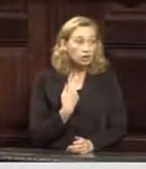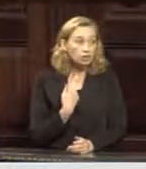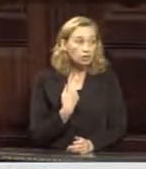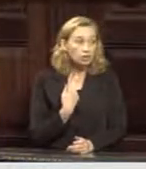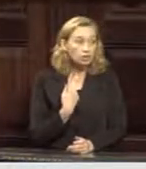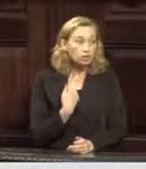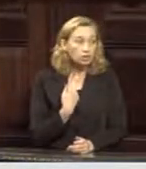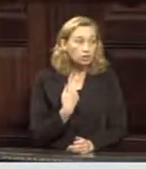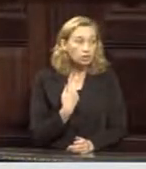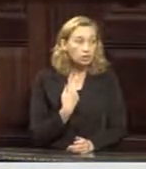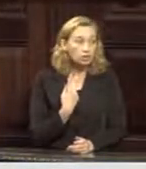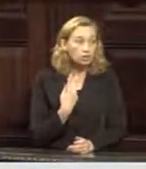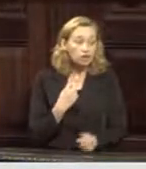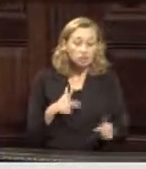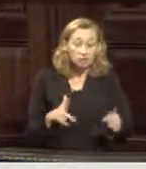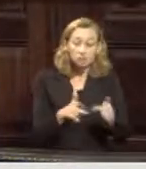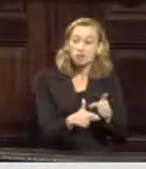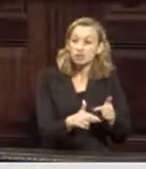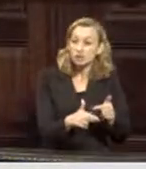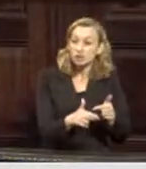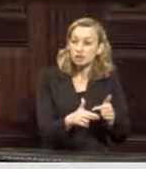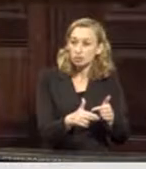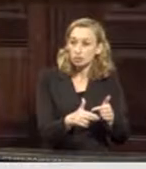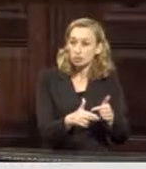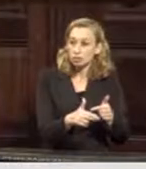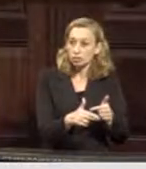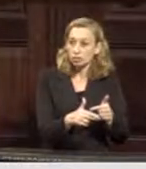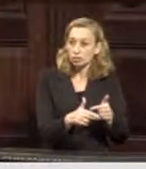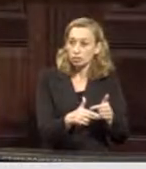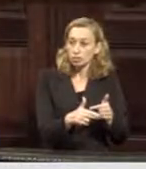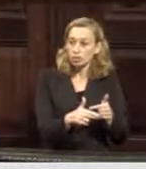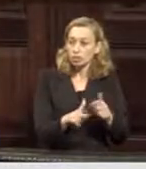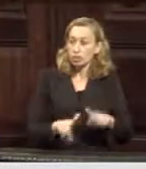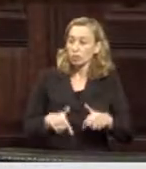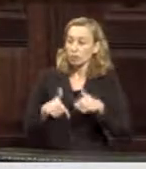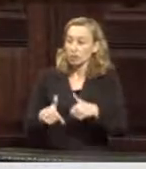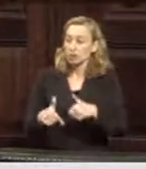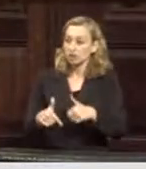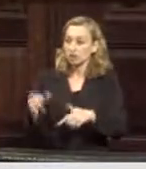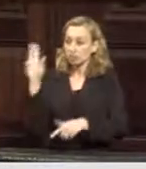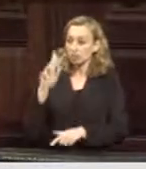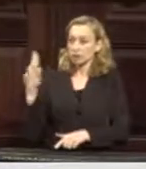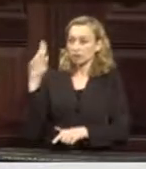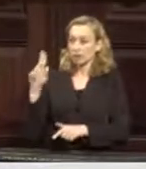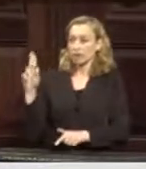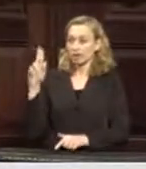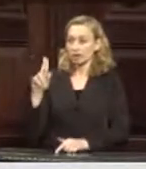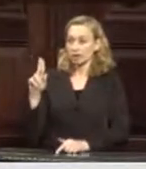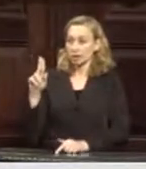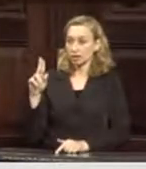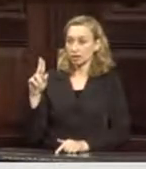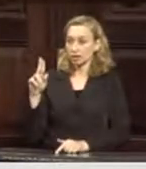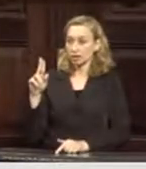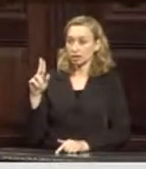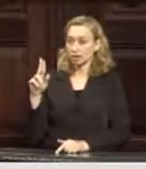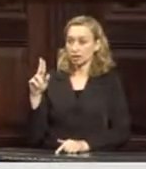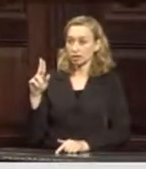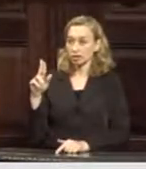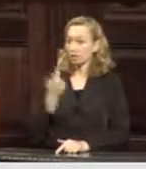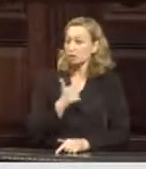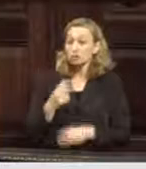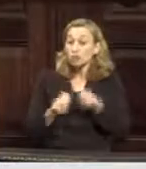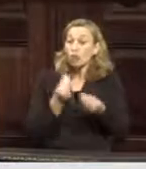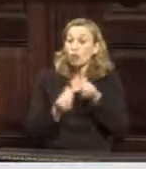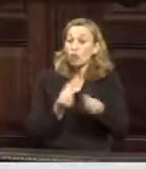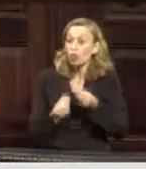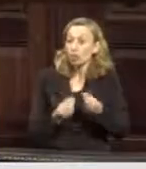e se colocou um bode dentro de uma sala muito apertada onde as pessoas passavam o maior sufoco. E a sala fica insuportável. Ninguém